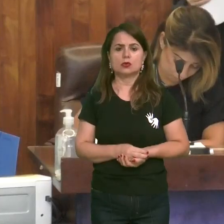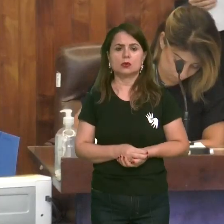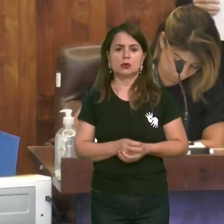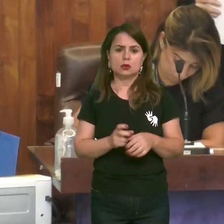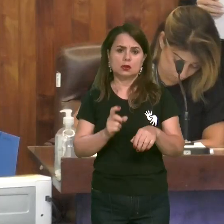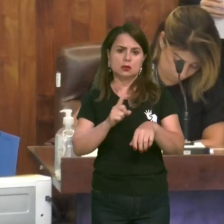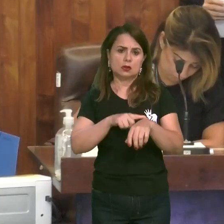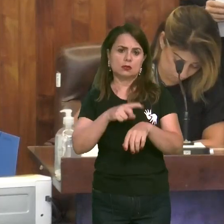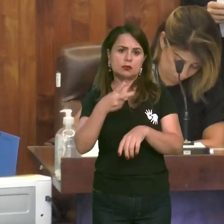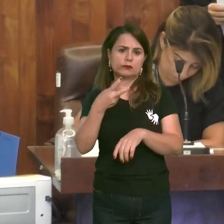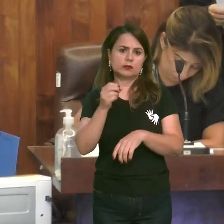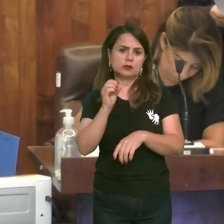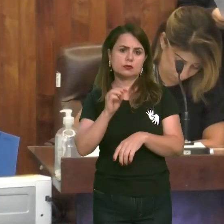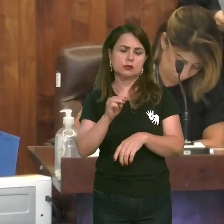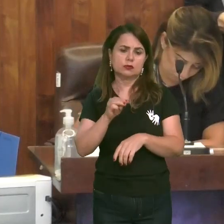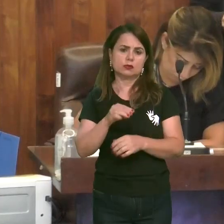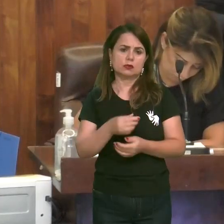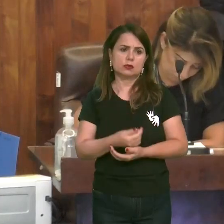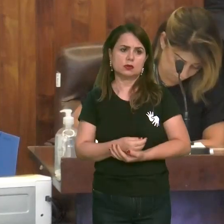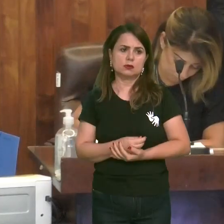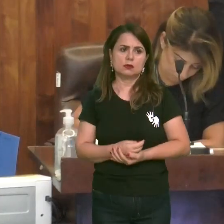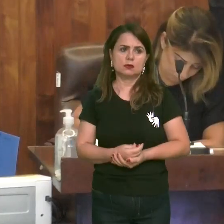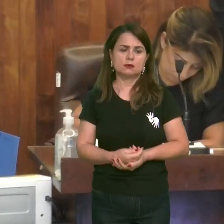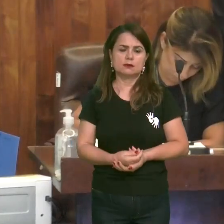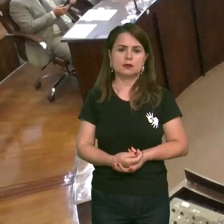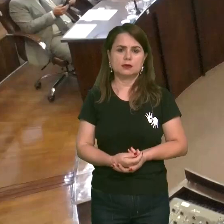que dispõe de 20 minutos